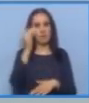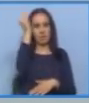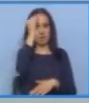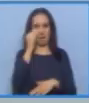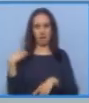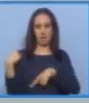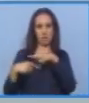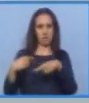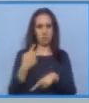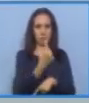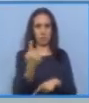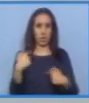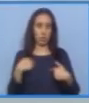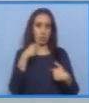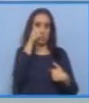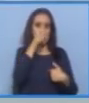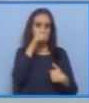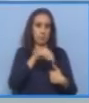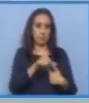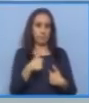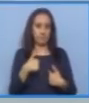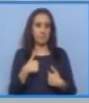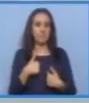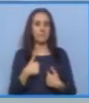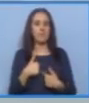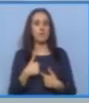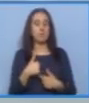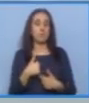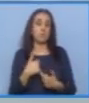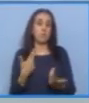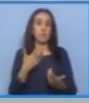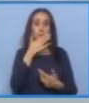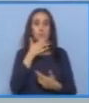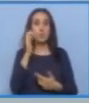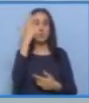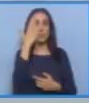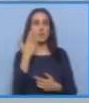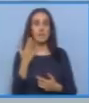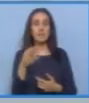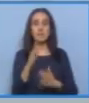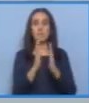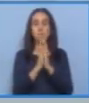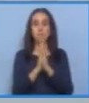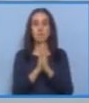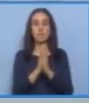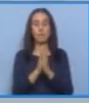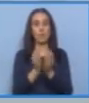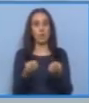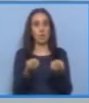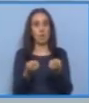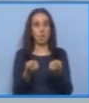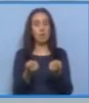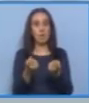origem. Eu sou de Santarém e foi o mais bonito disto é que esta missa foi celebrada